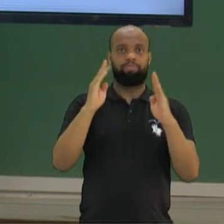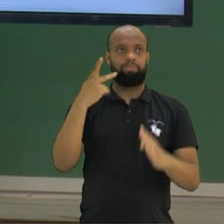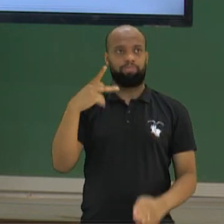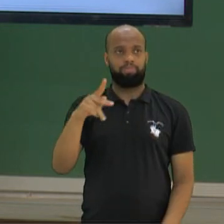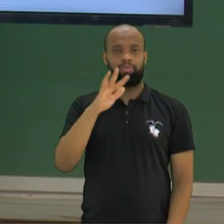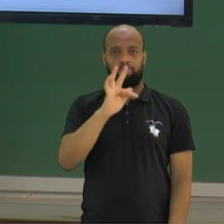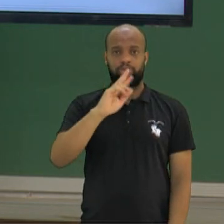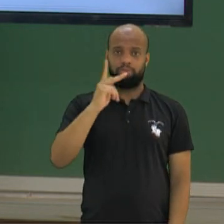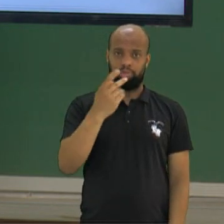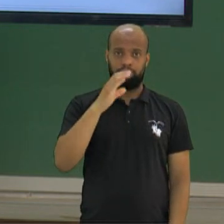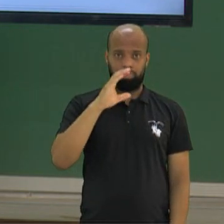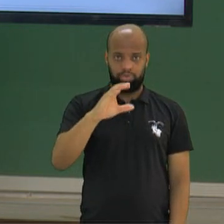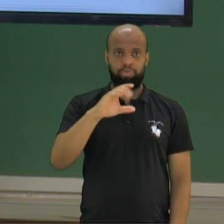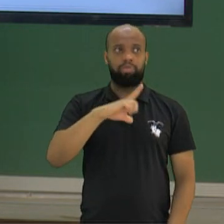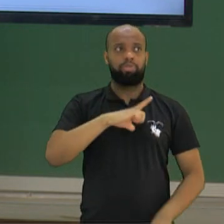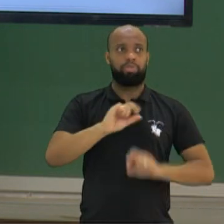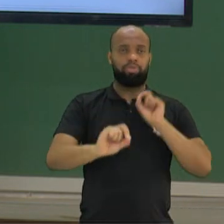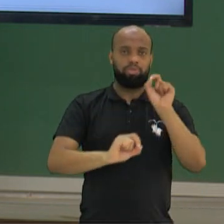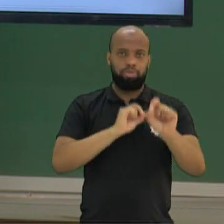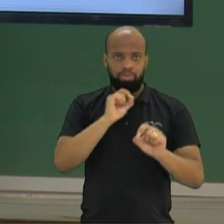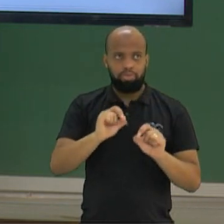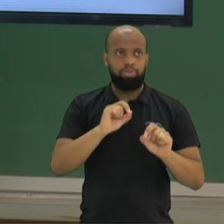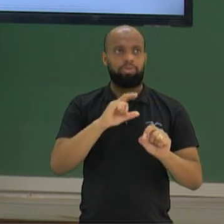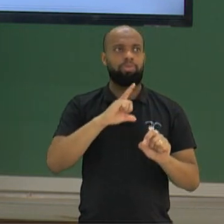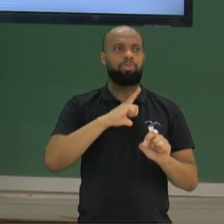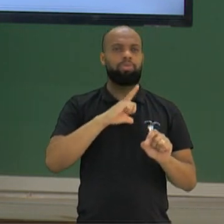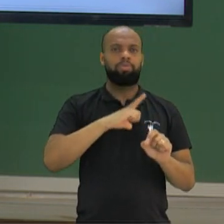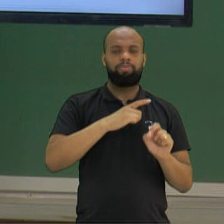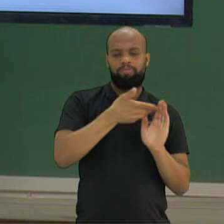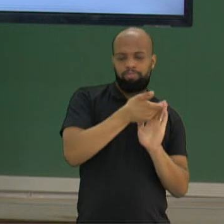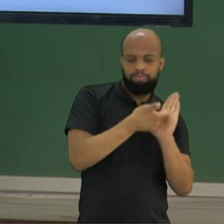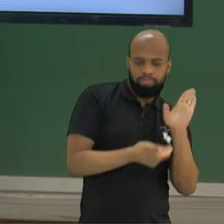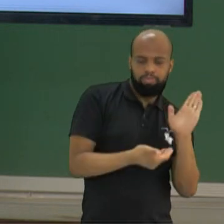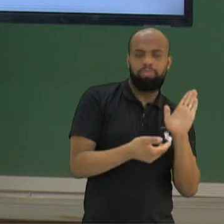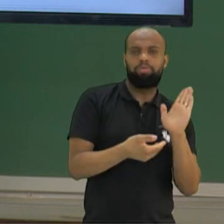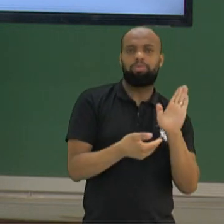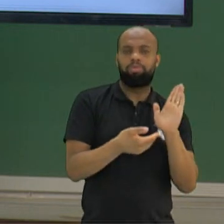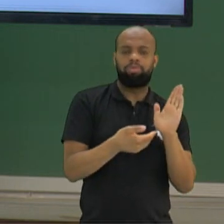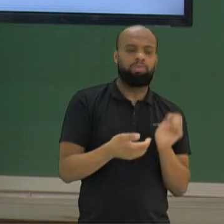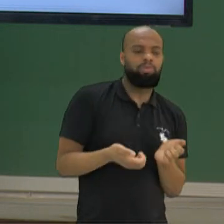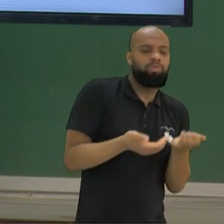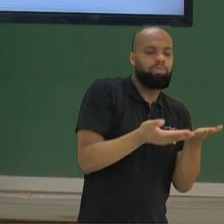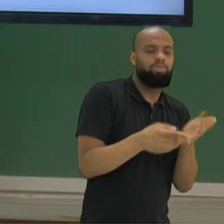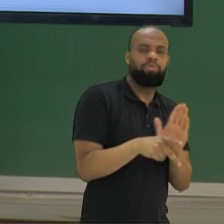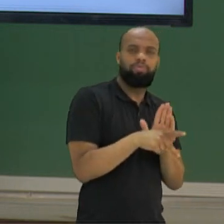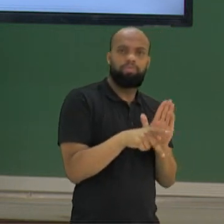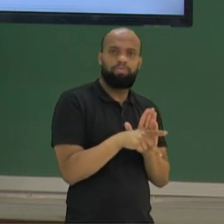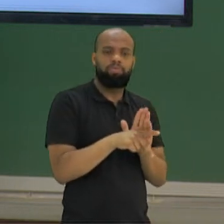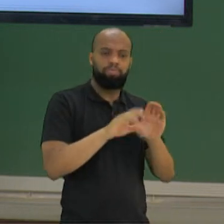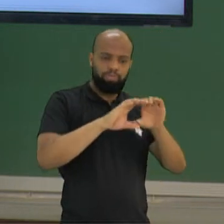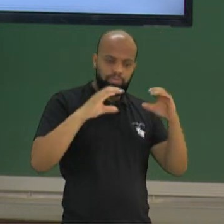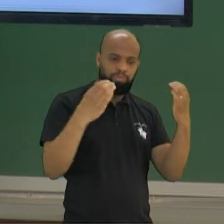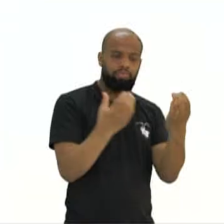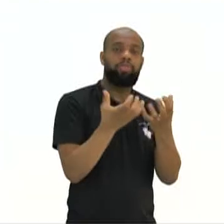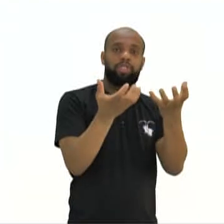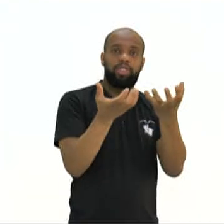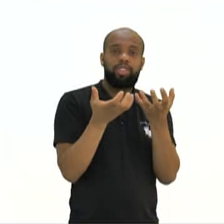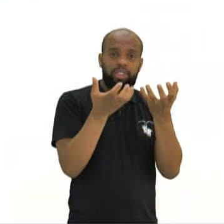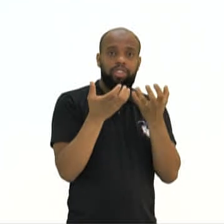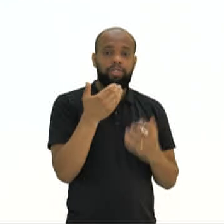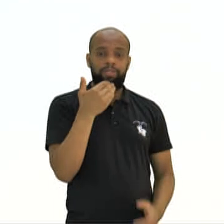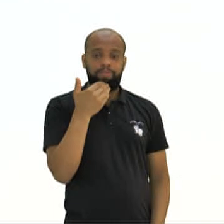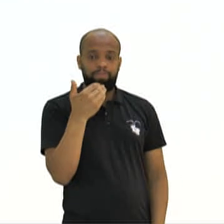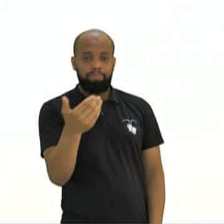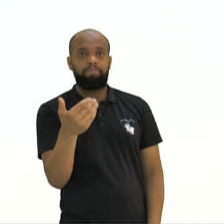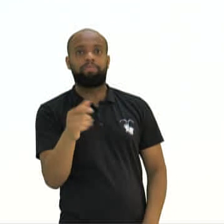o Fernando Henrique Cardoso encaminhou uma emenda constitucional ao Congresso, essa emenda que permitiria a reeleição para